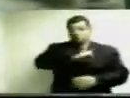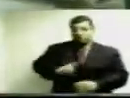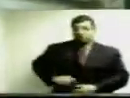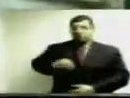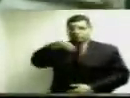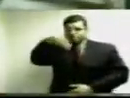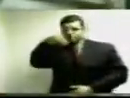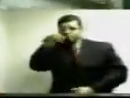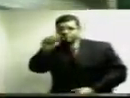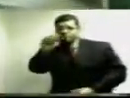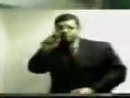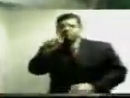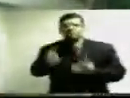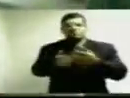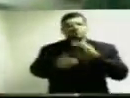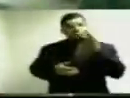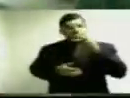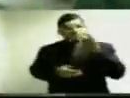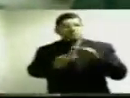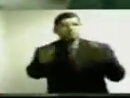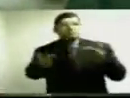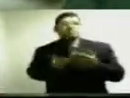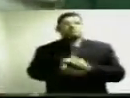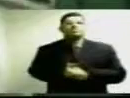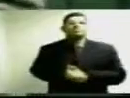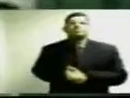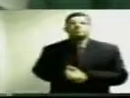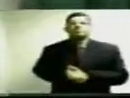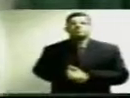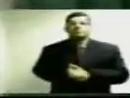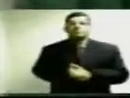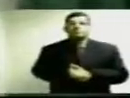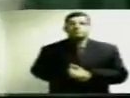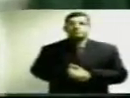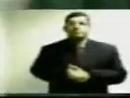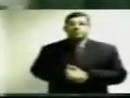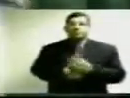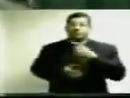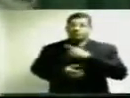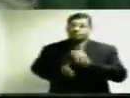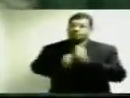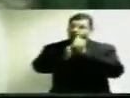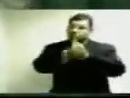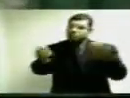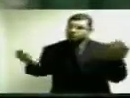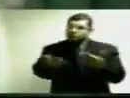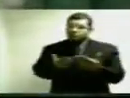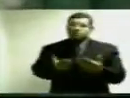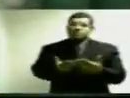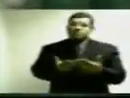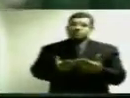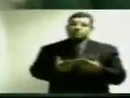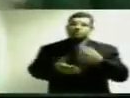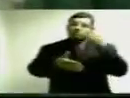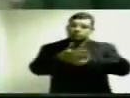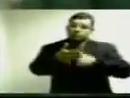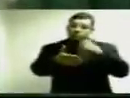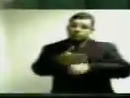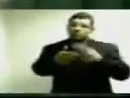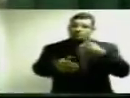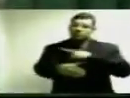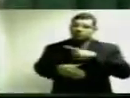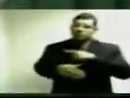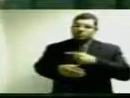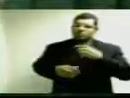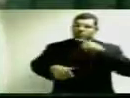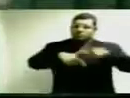deputado Marcelo Ramos, quero contribuir com o pronunciamento de Vossa Excelência. Tenho acompanhado a luta que Vossa Excelência